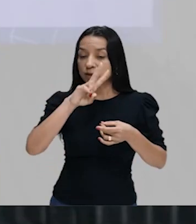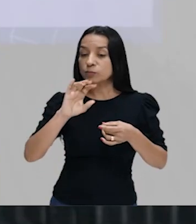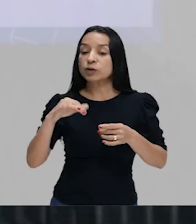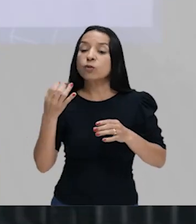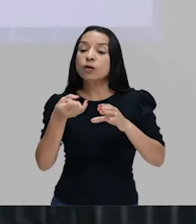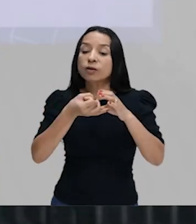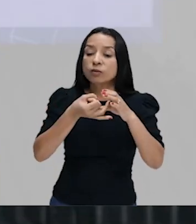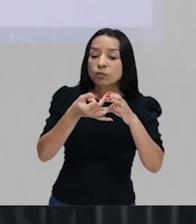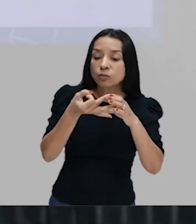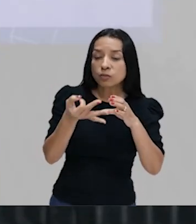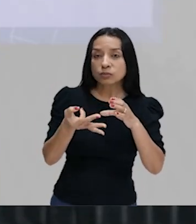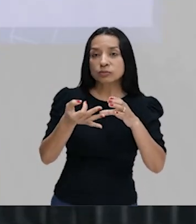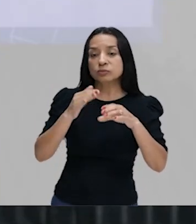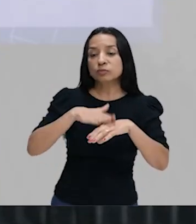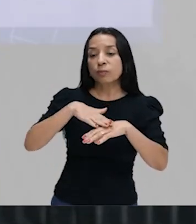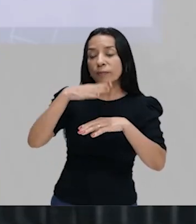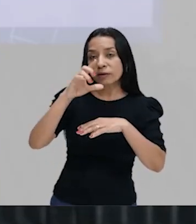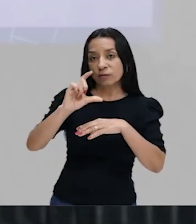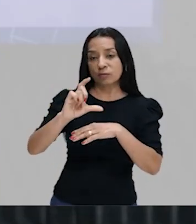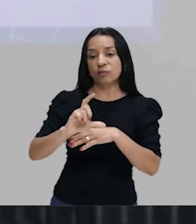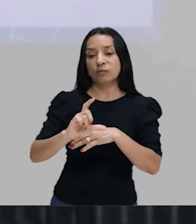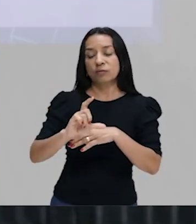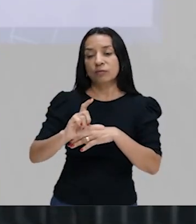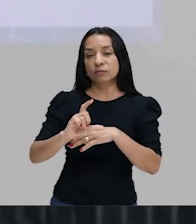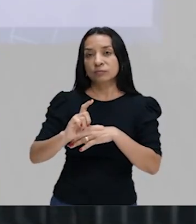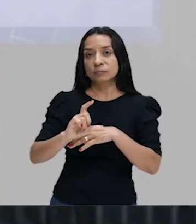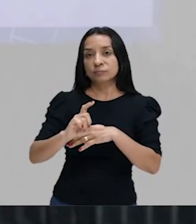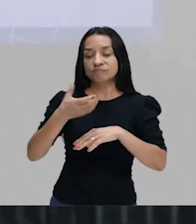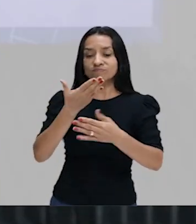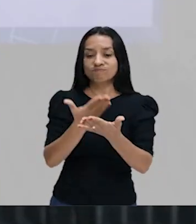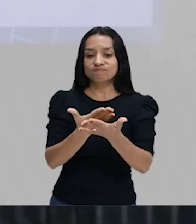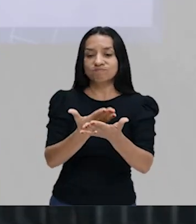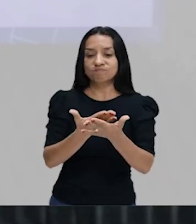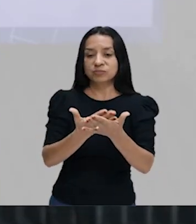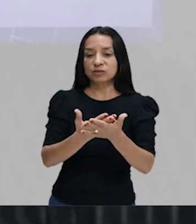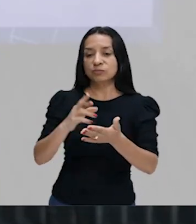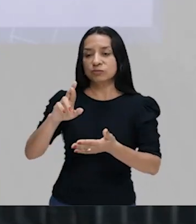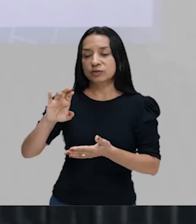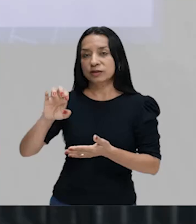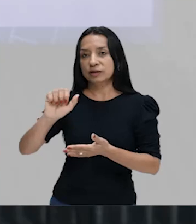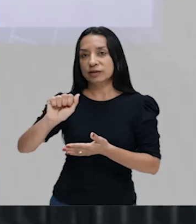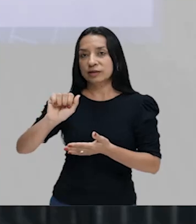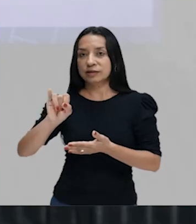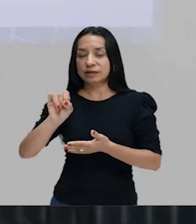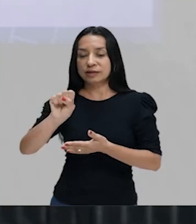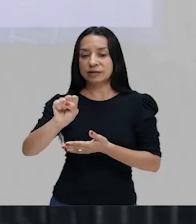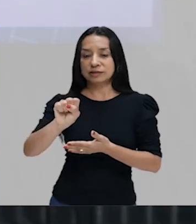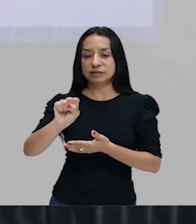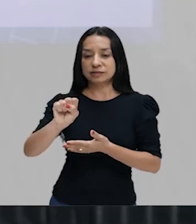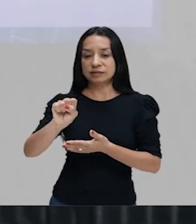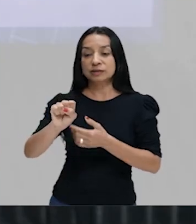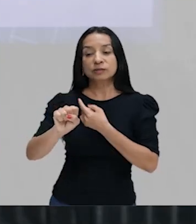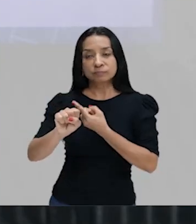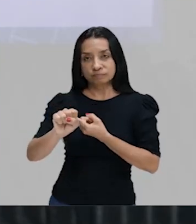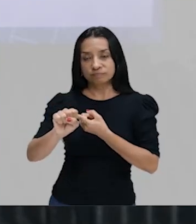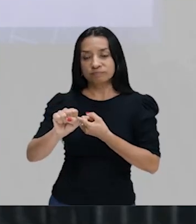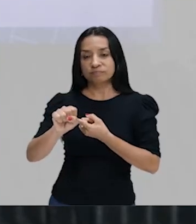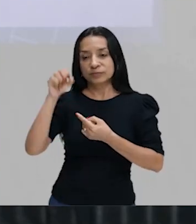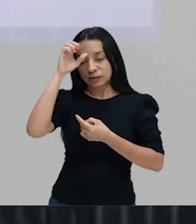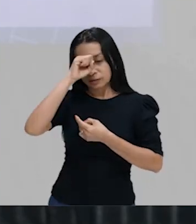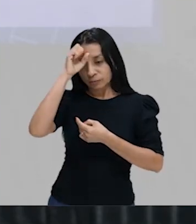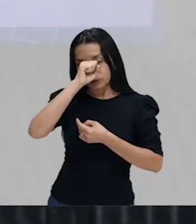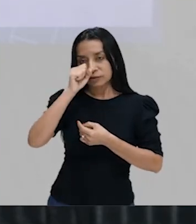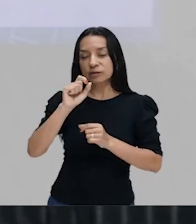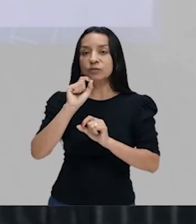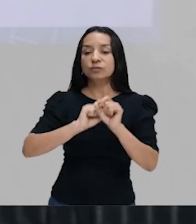conjunto maior que nós estudamos? Os reais. Em se tratando de conjunto dos números reais, você sabe, você aprendeu que